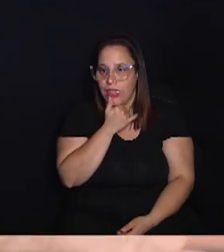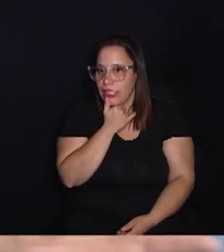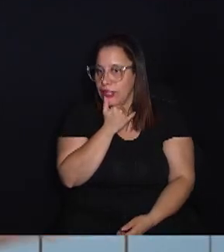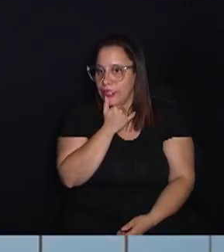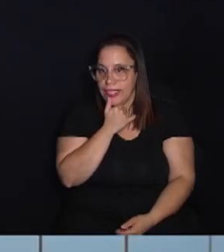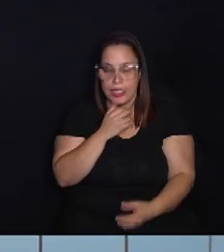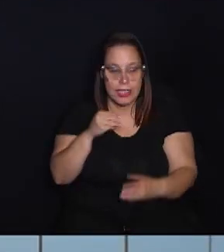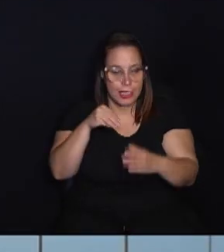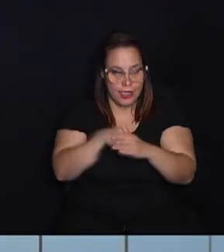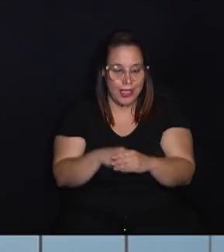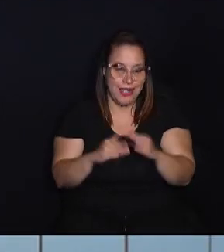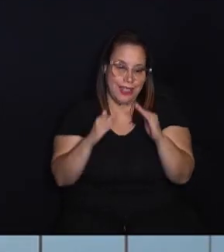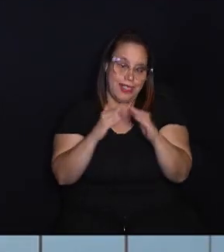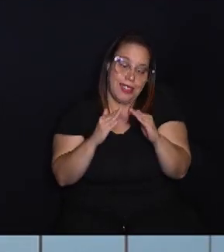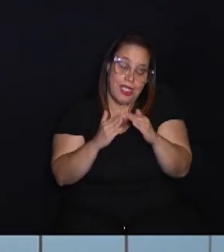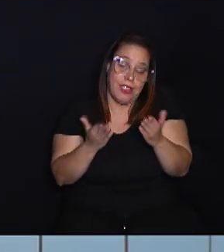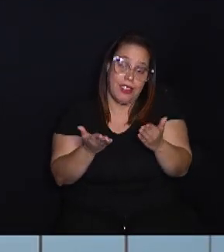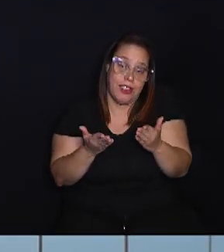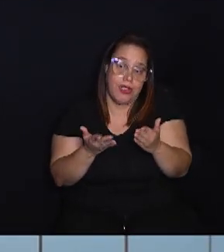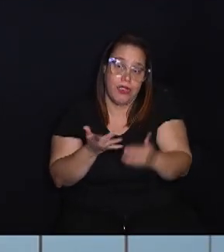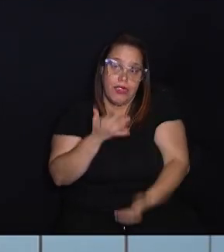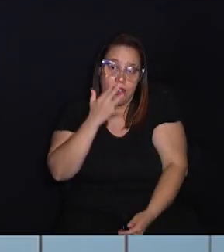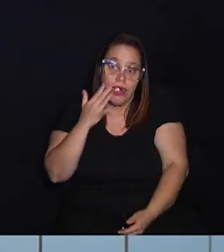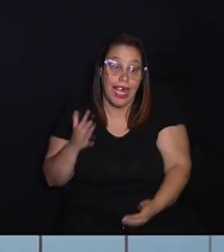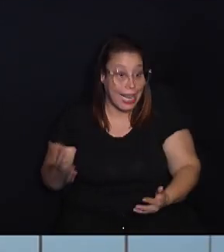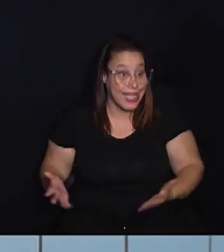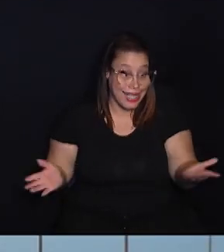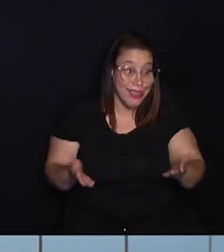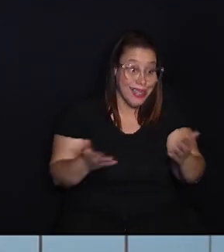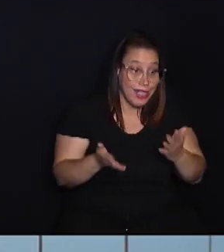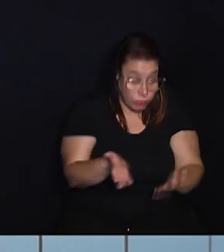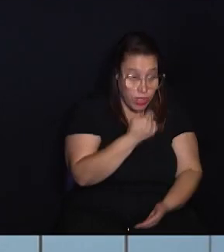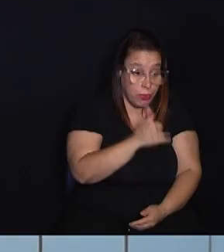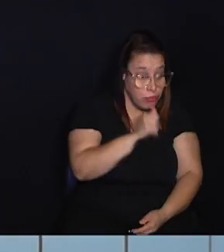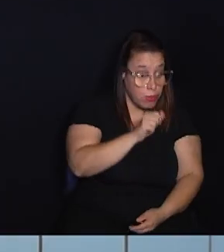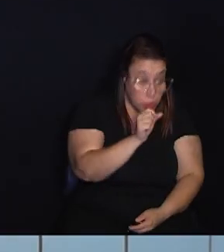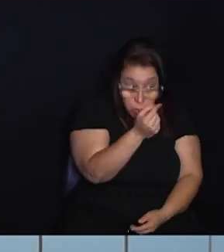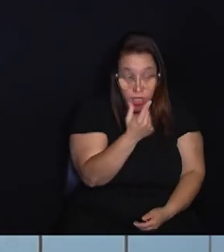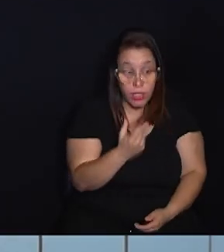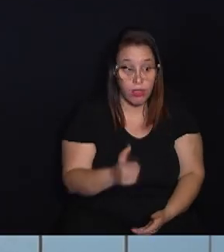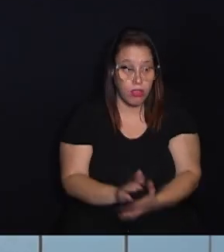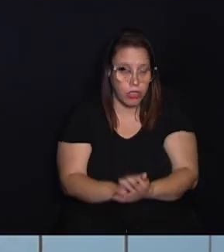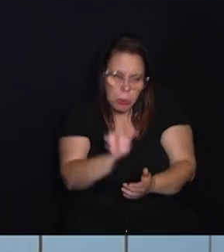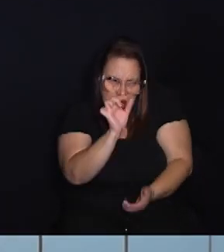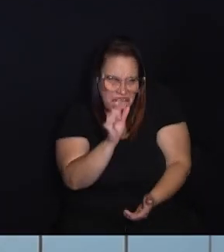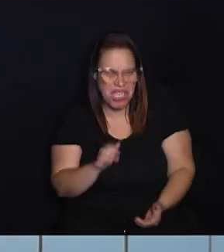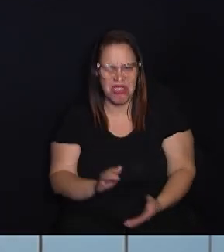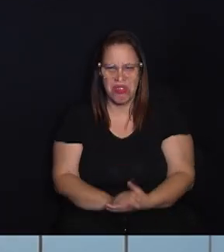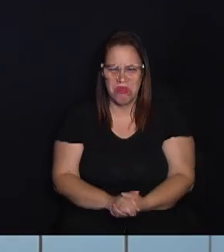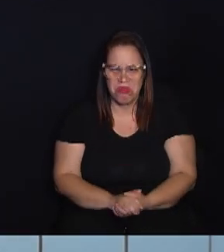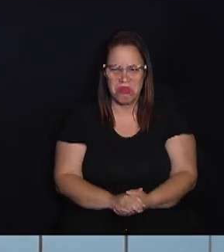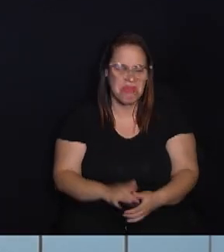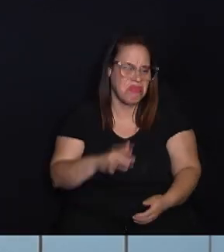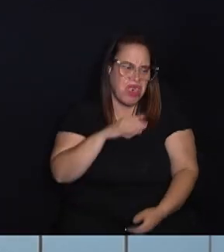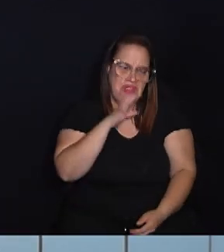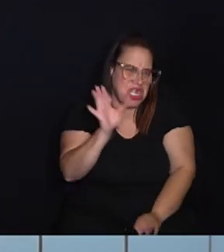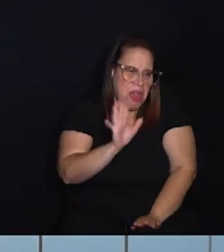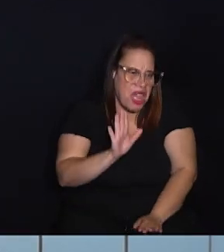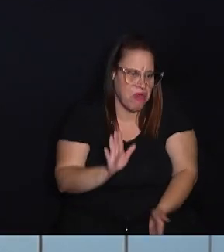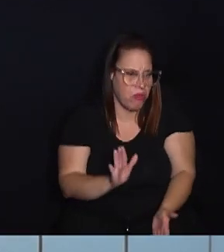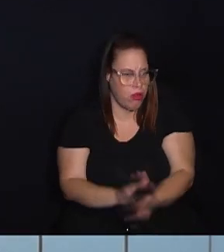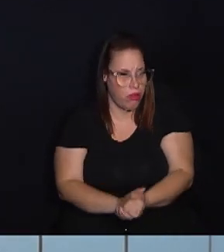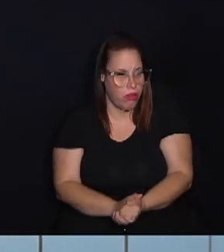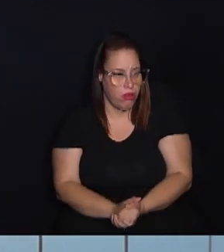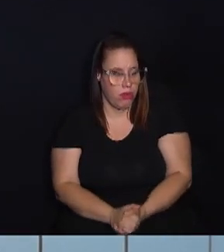dentro de casa, às vezes as crianças são estimuladas a beber ainda precocemente. Isso tem agravado